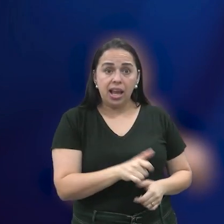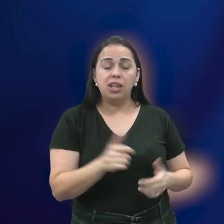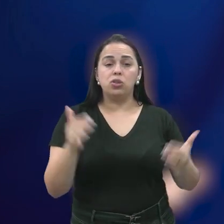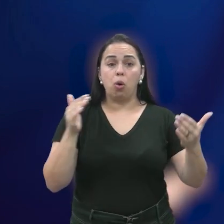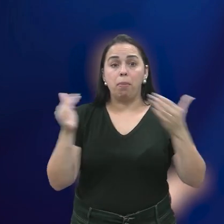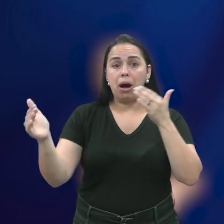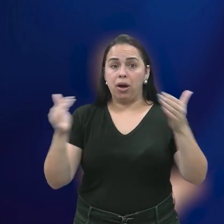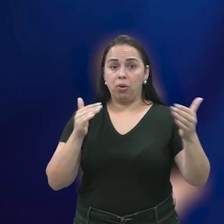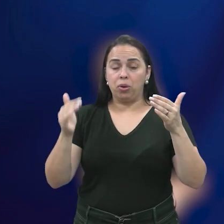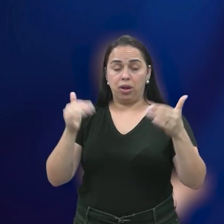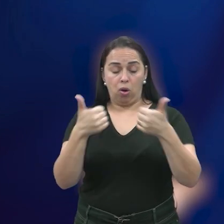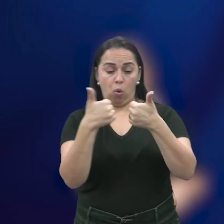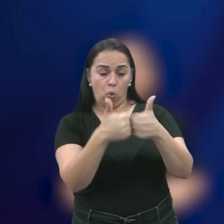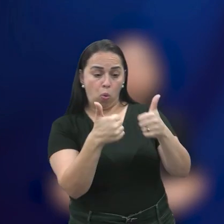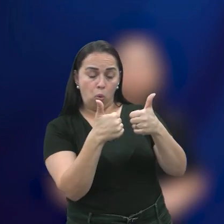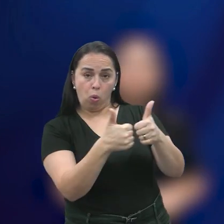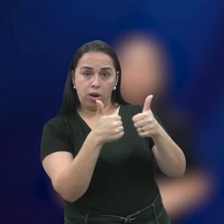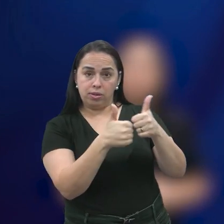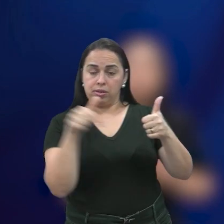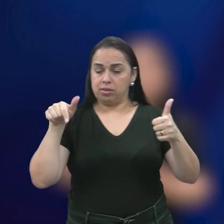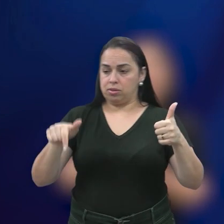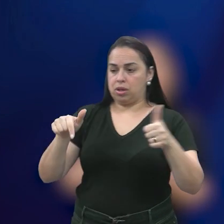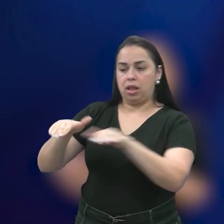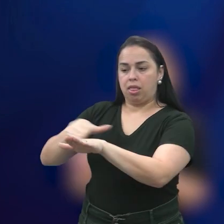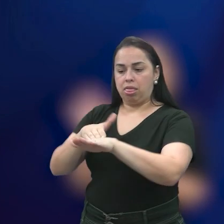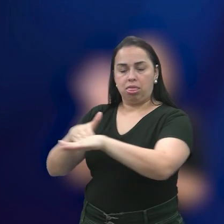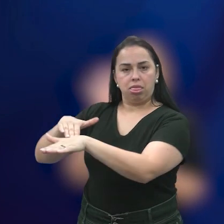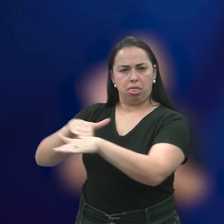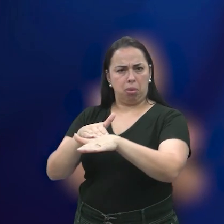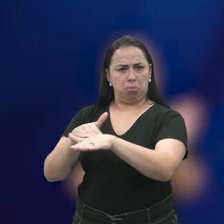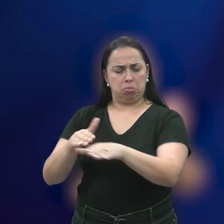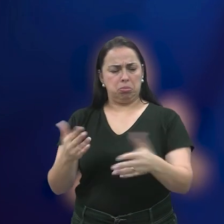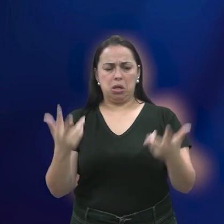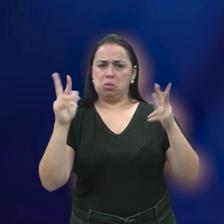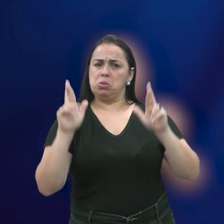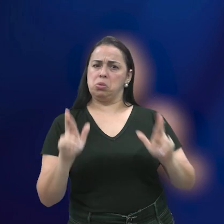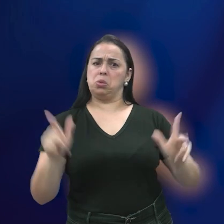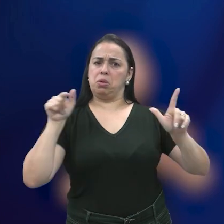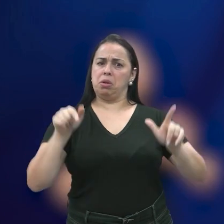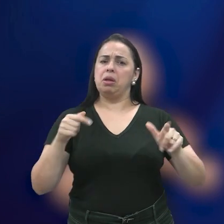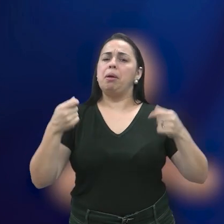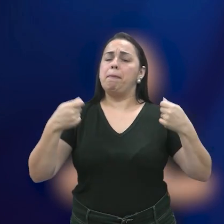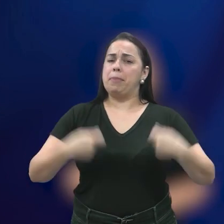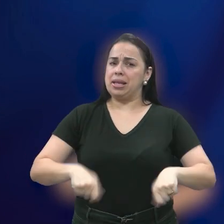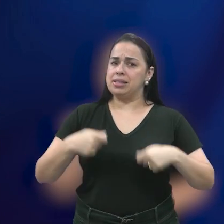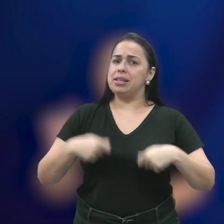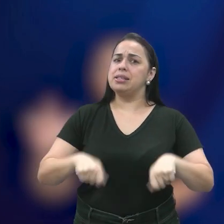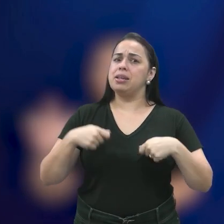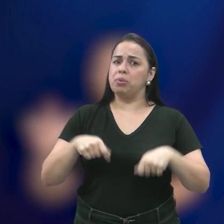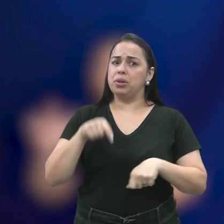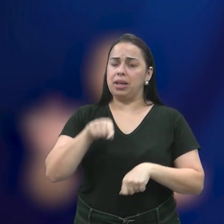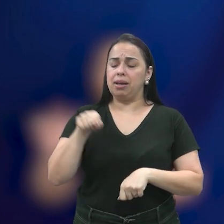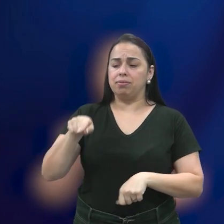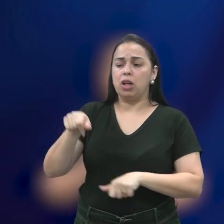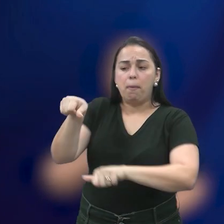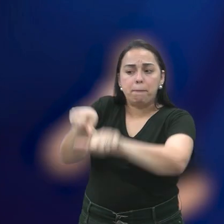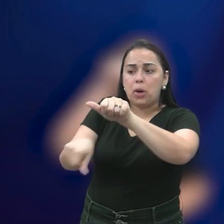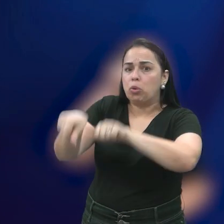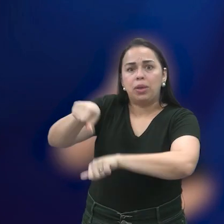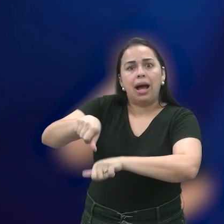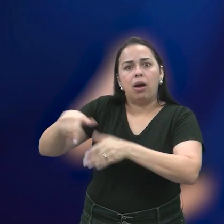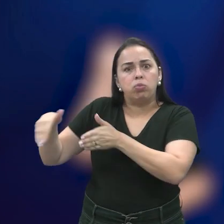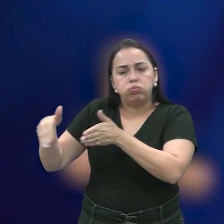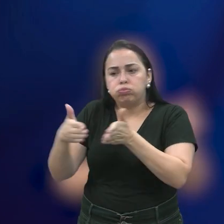também comparou o transporte público convencional com o realizado pela linha verde e apontou que é necessário reforçar a logística